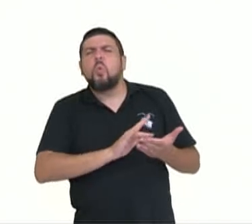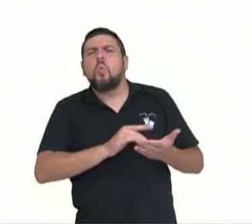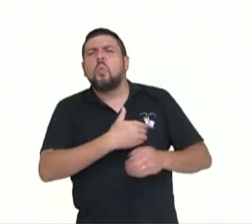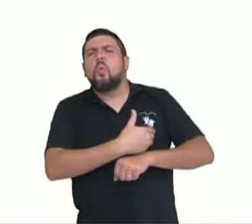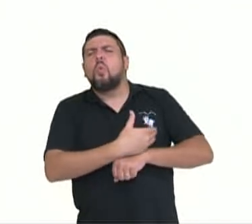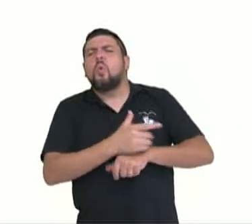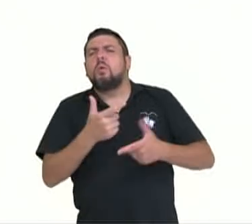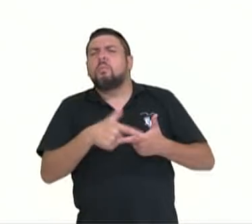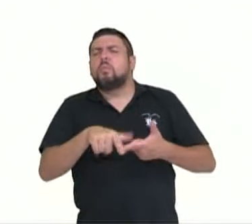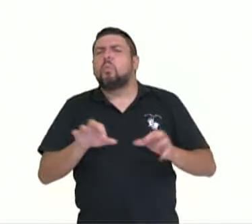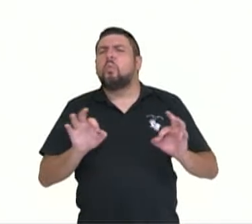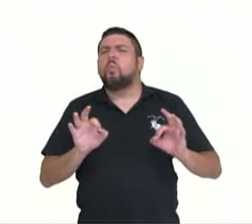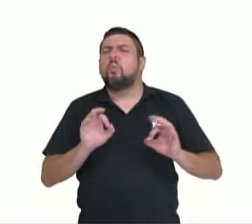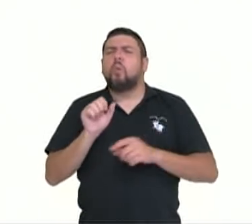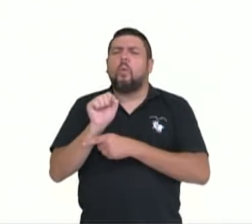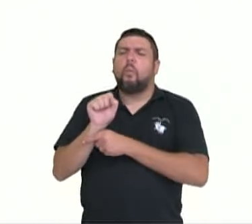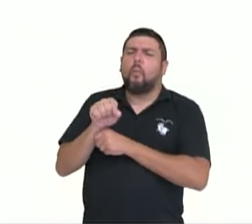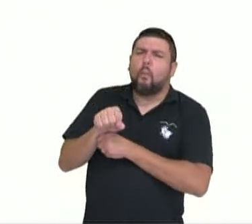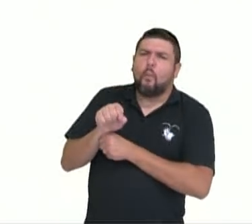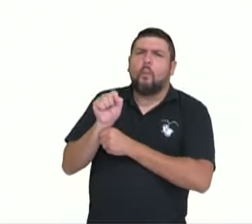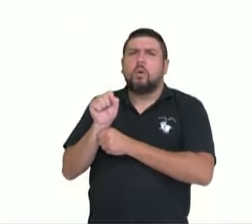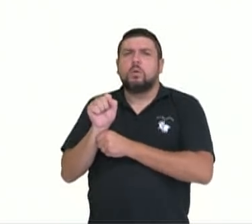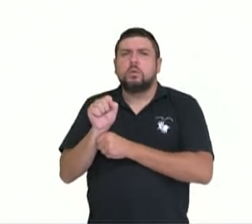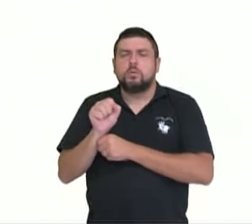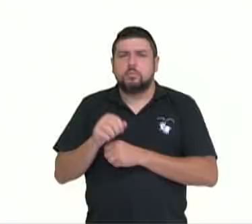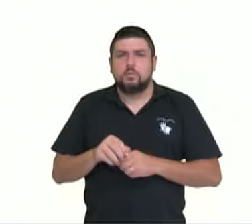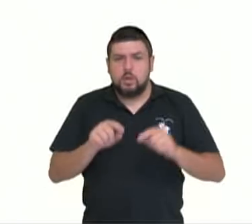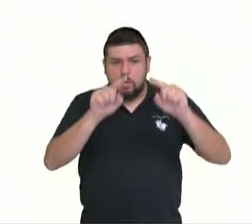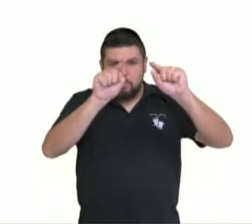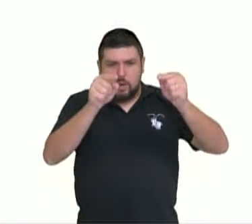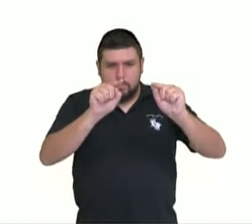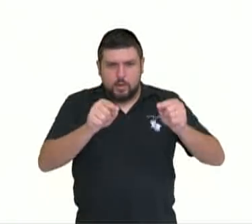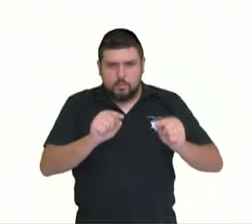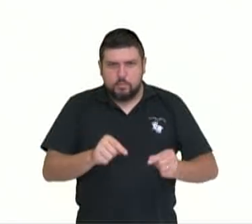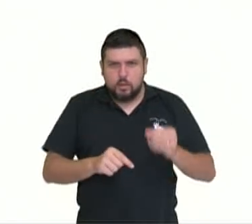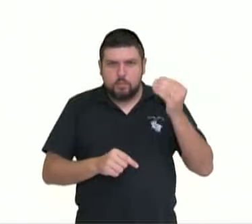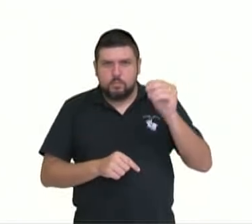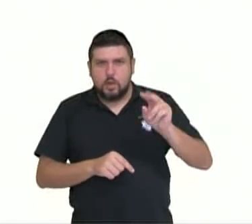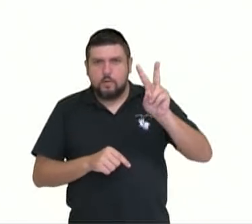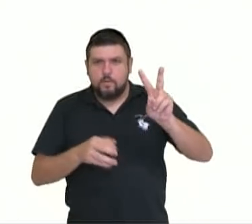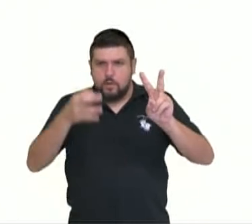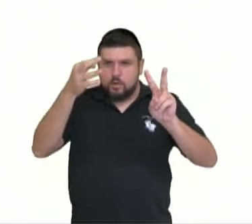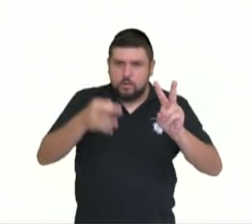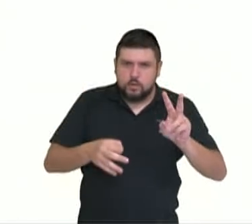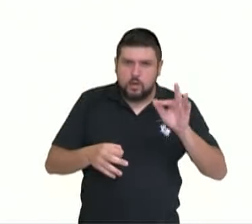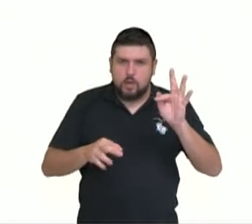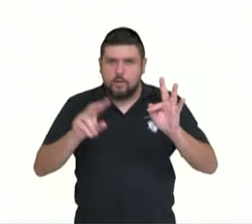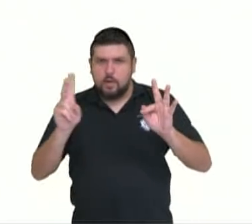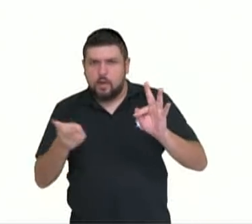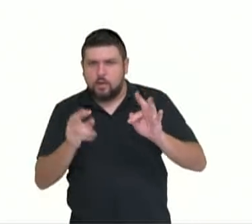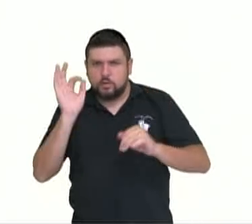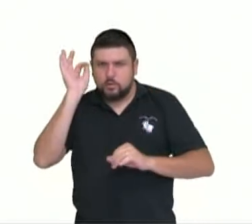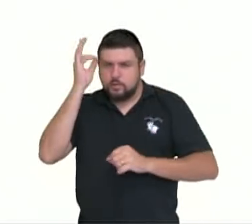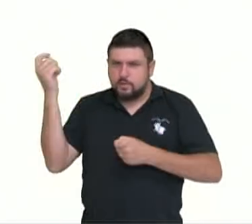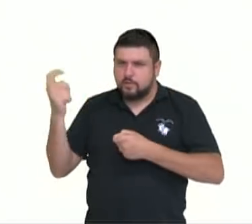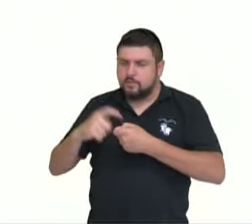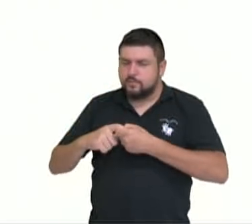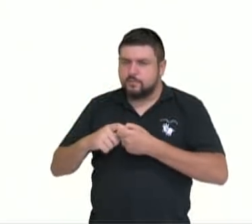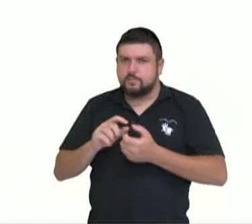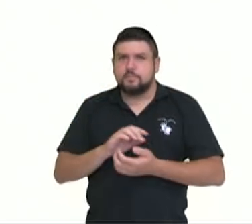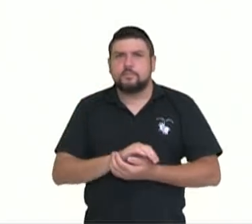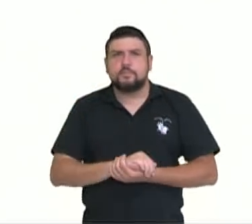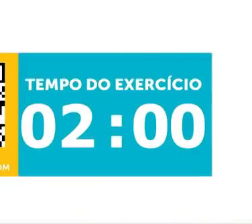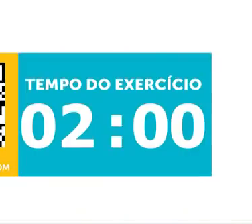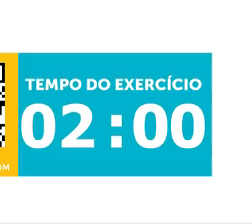postura? Preencha ali os parênteses com verdadeiro ou falso. Daqui a pouquinho a gente volta para corrigir.